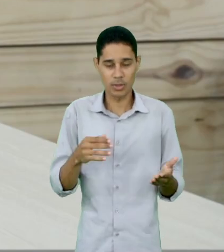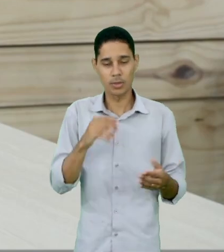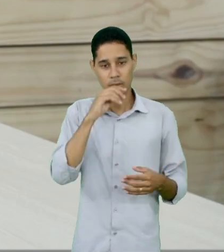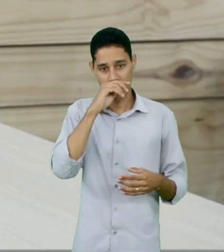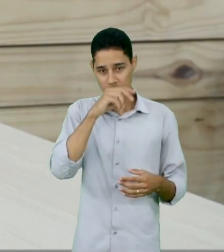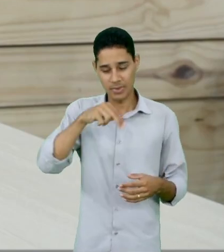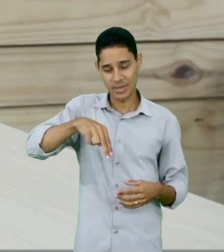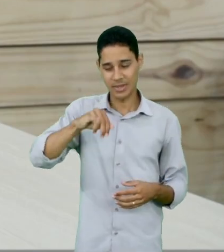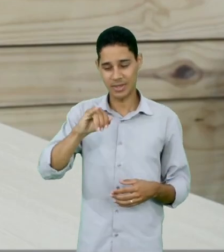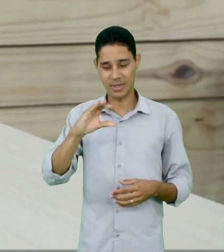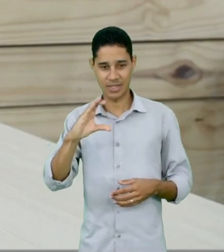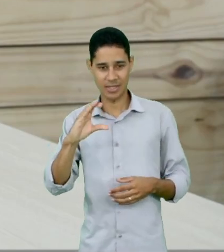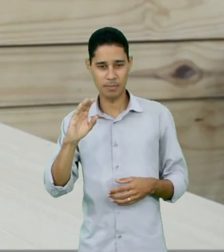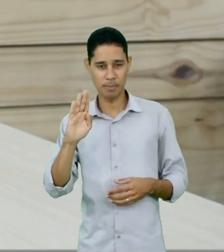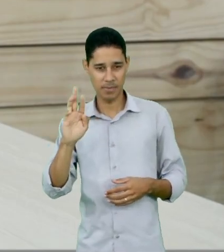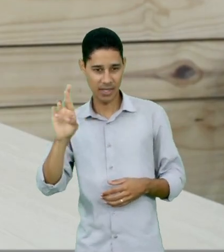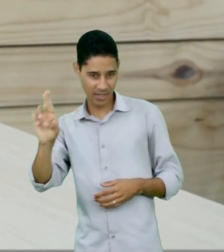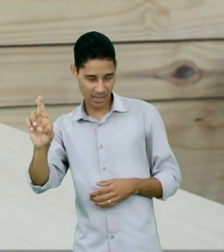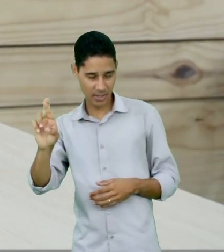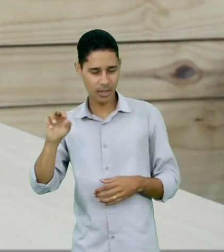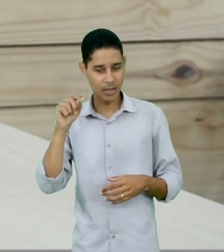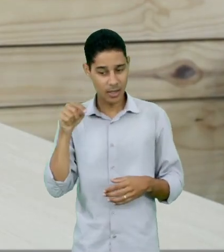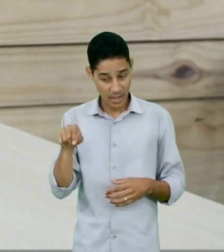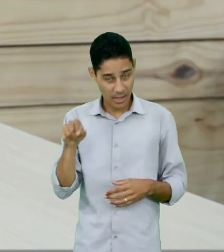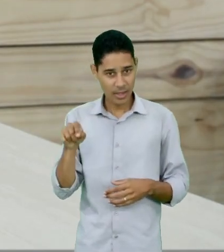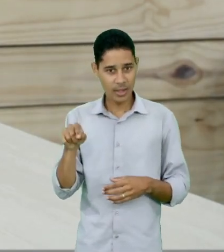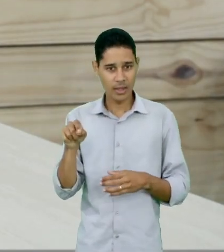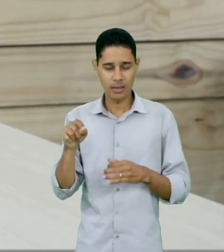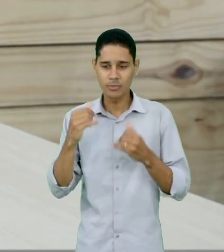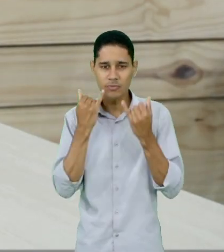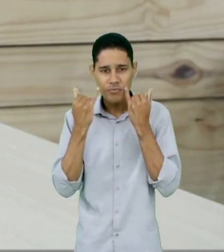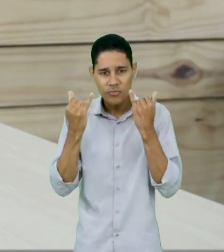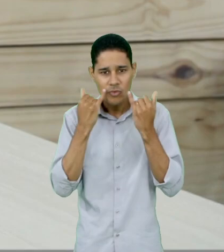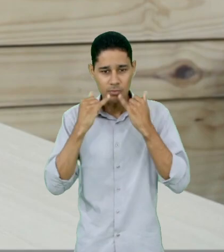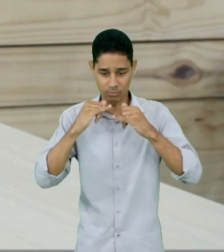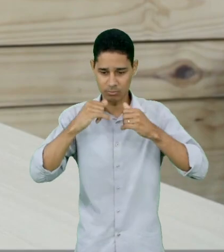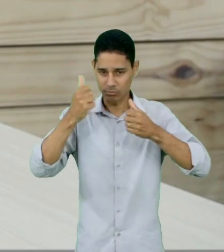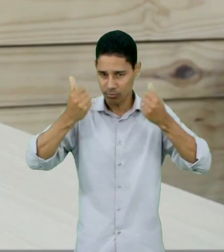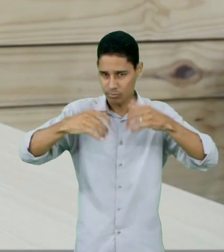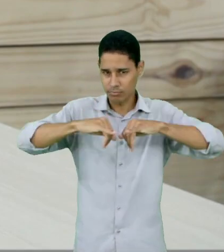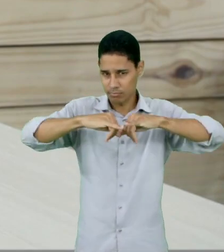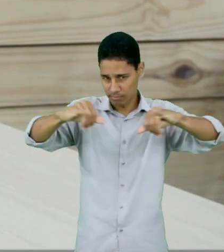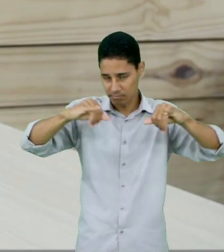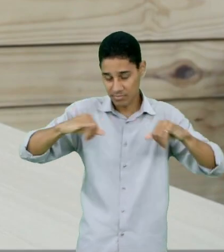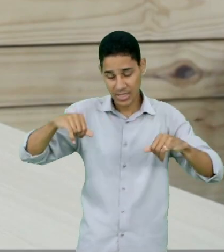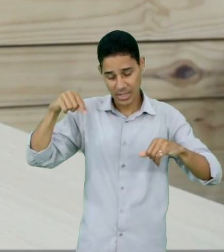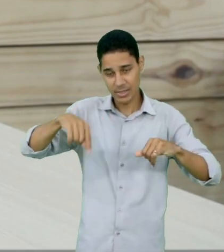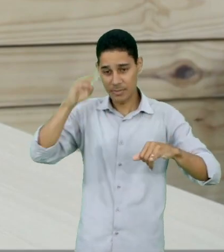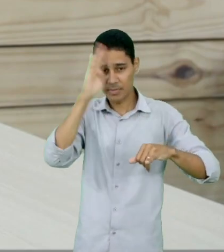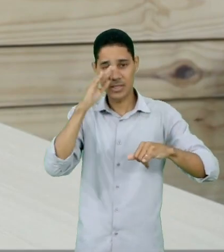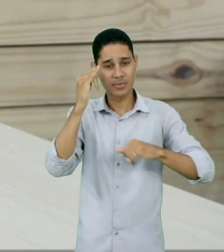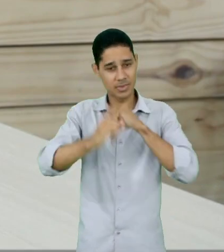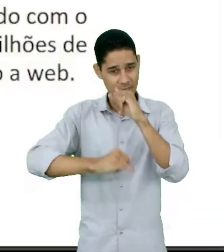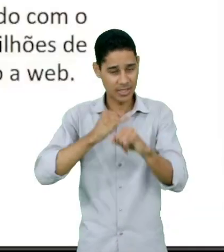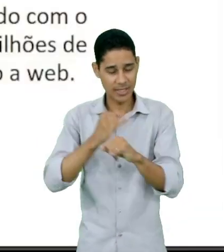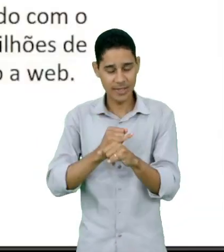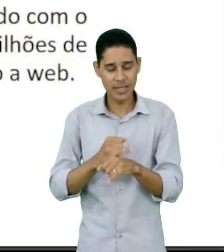verdade, que traz essas informações aqui sobre a internet no Brasil, a gente tem